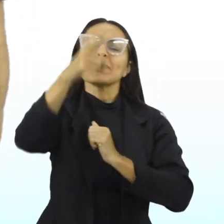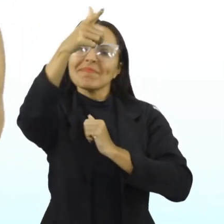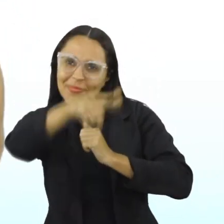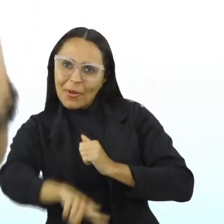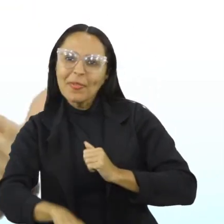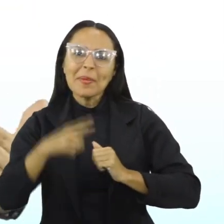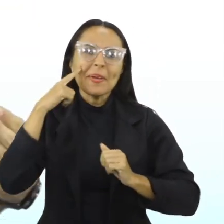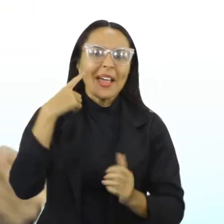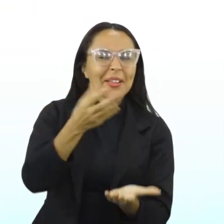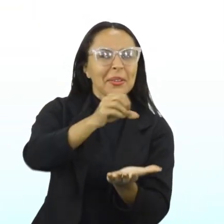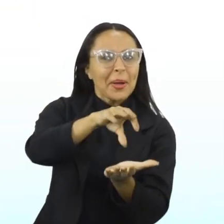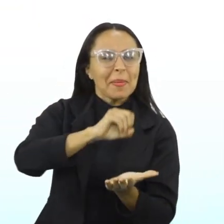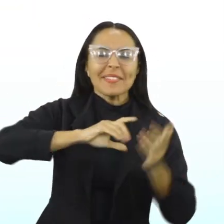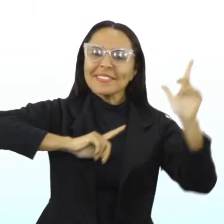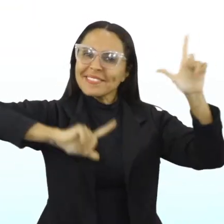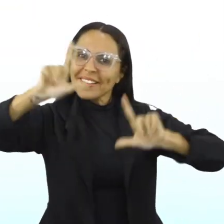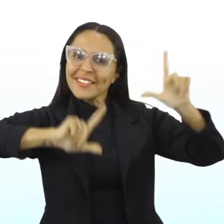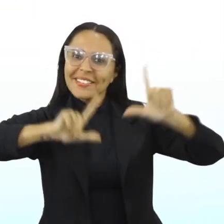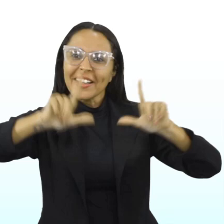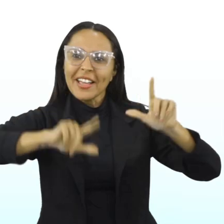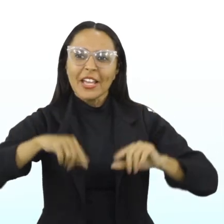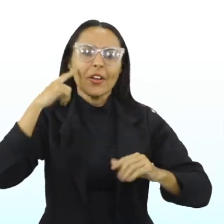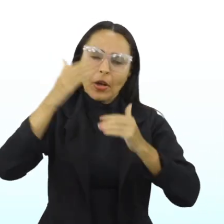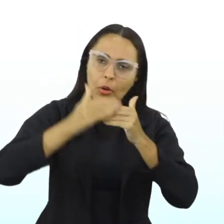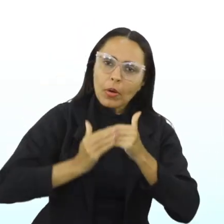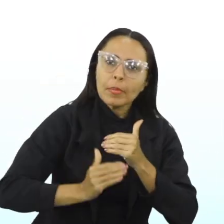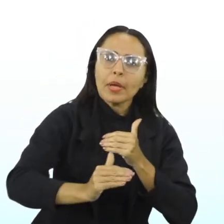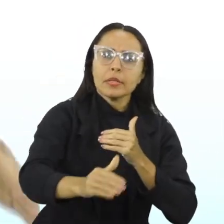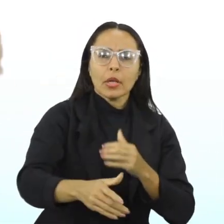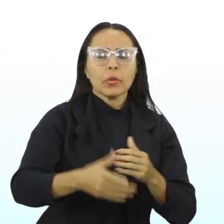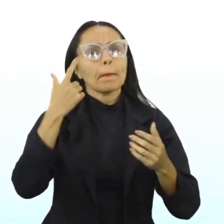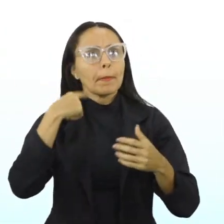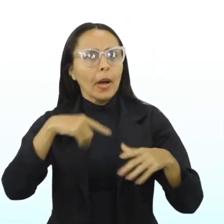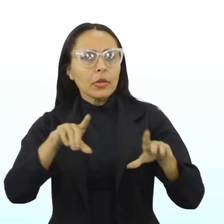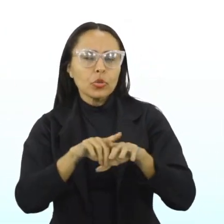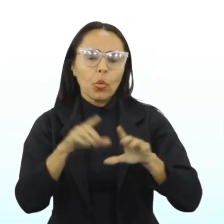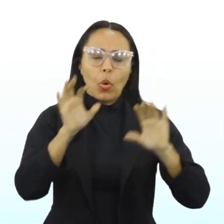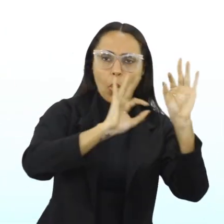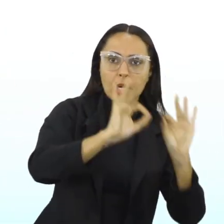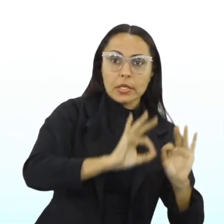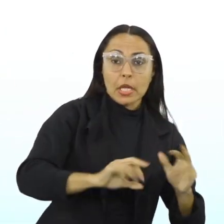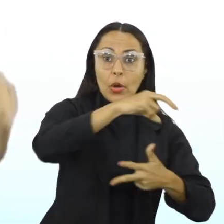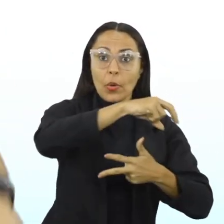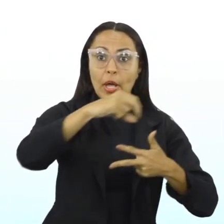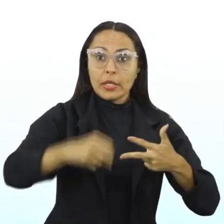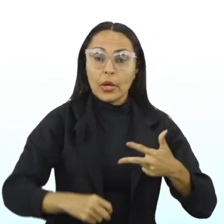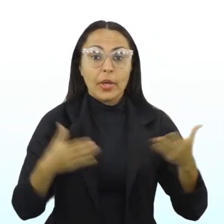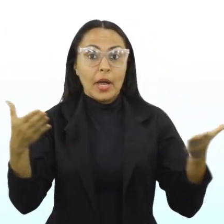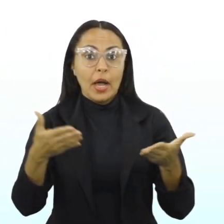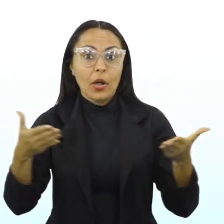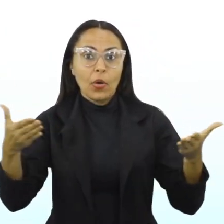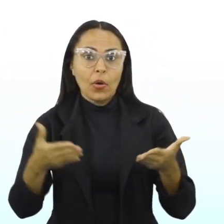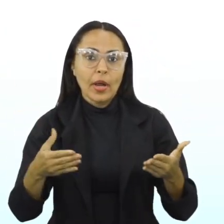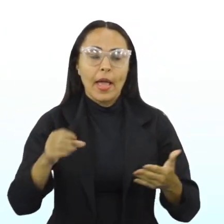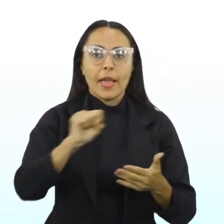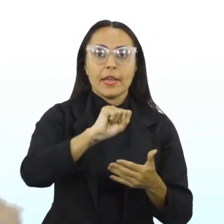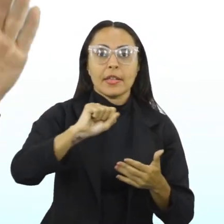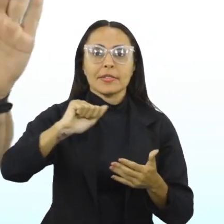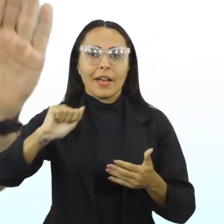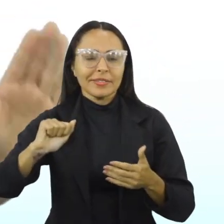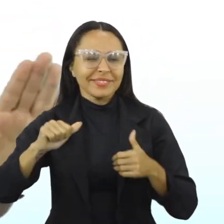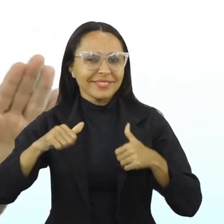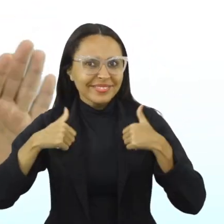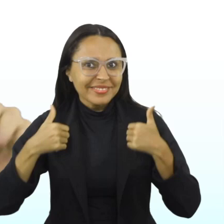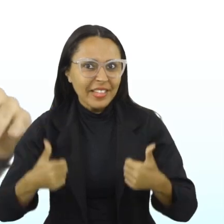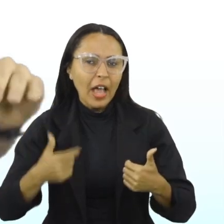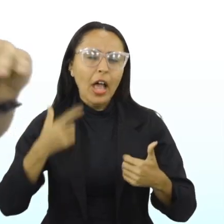no Educa PE TV e olhe, começando mais um Prepara Enem e agora ISSA. Já